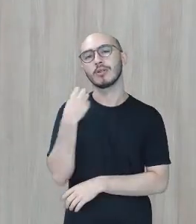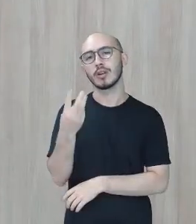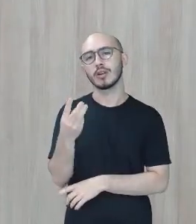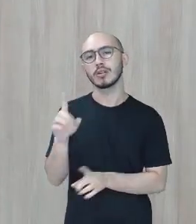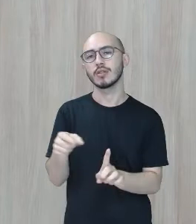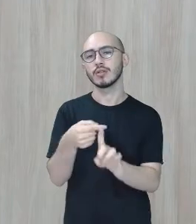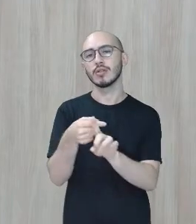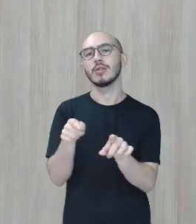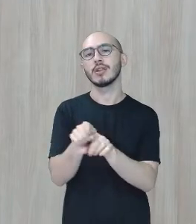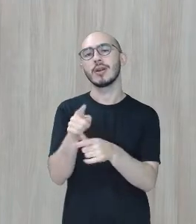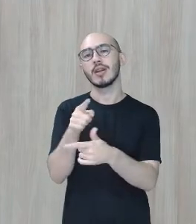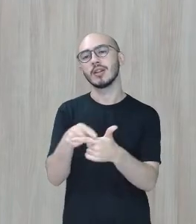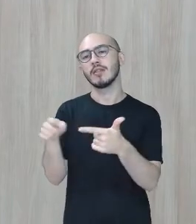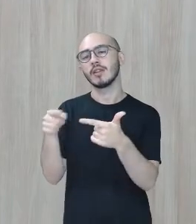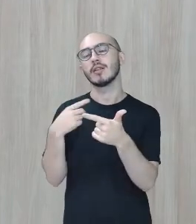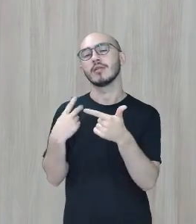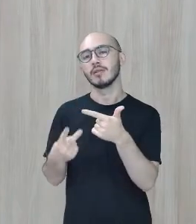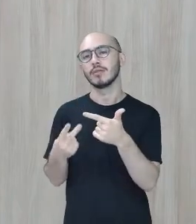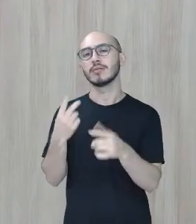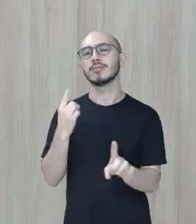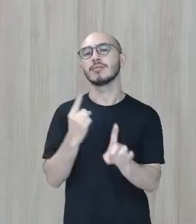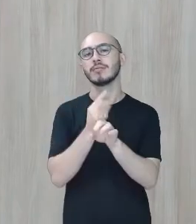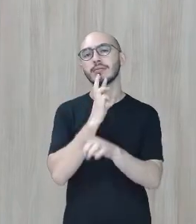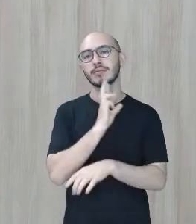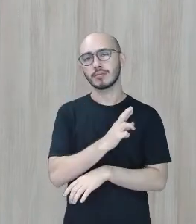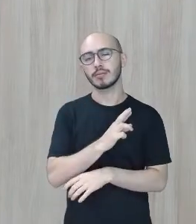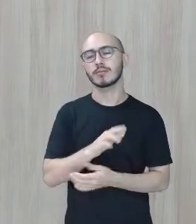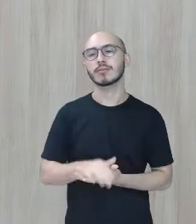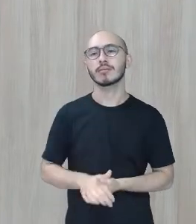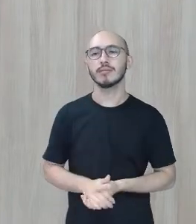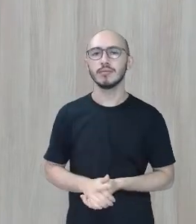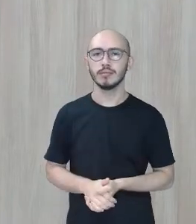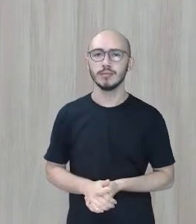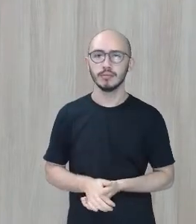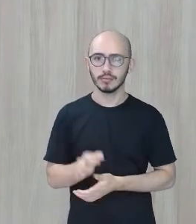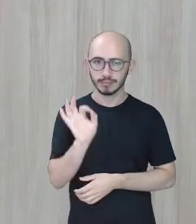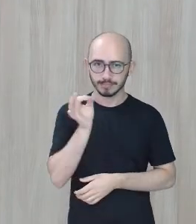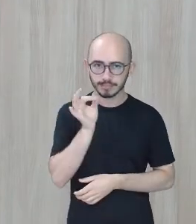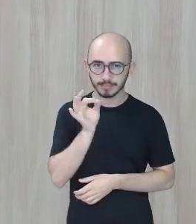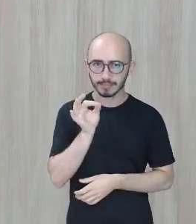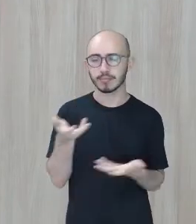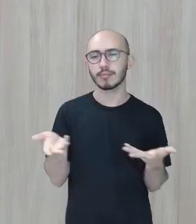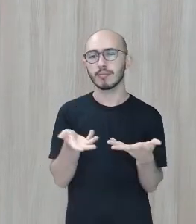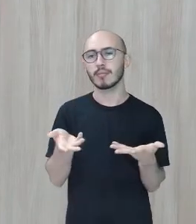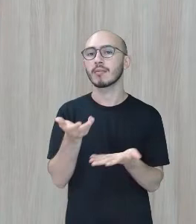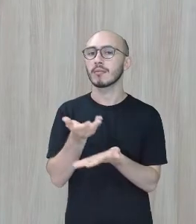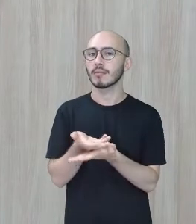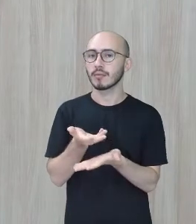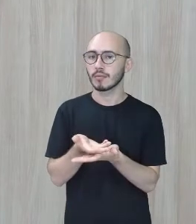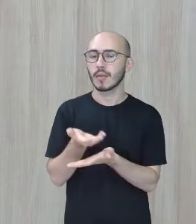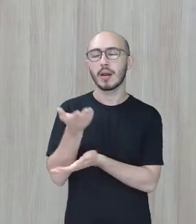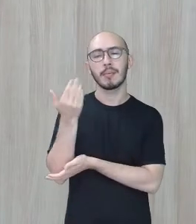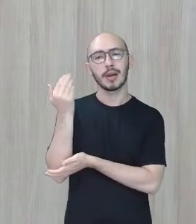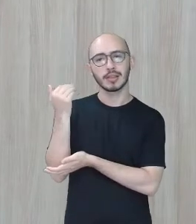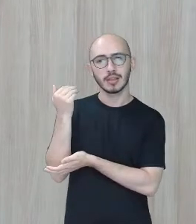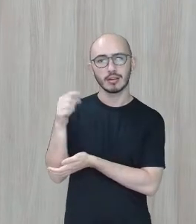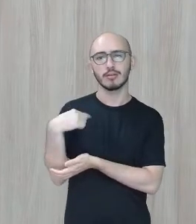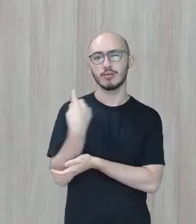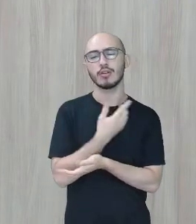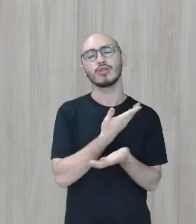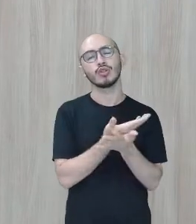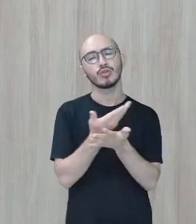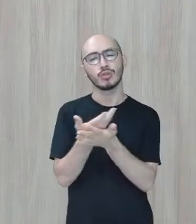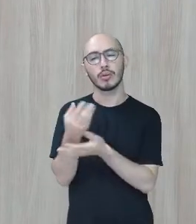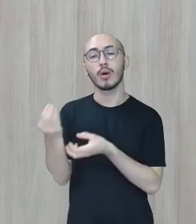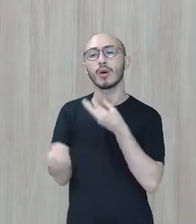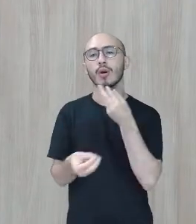soma e divide por 2 aí, encontrando a mediana, certo? Então, essa foi a nossa aula passada, que a gente viu aí